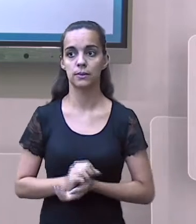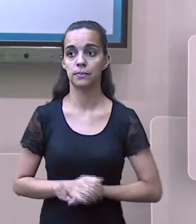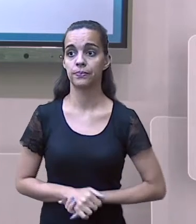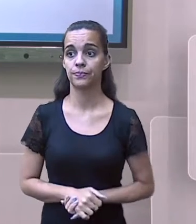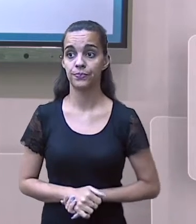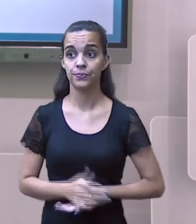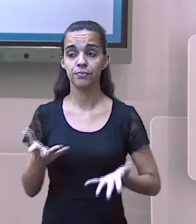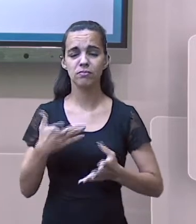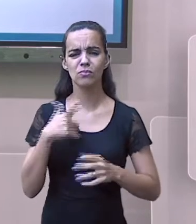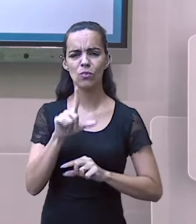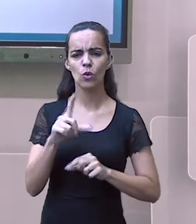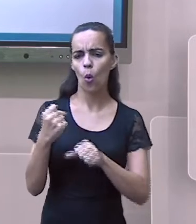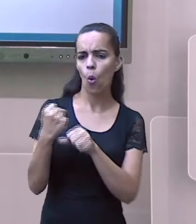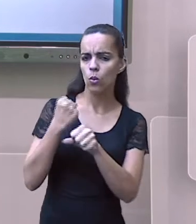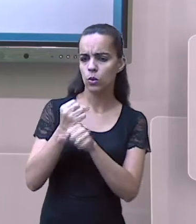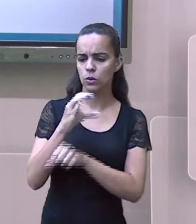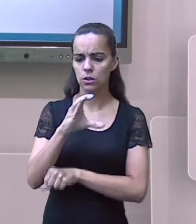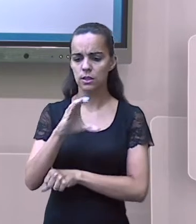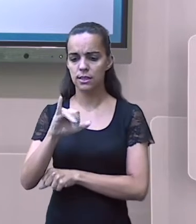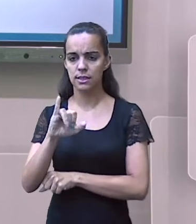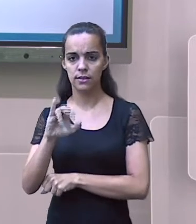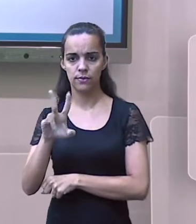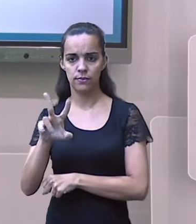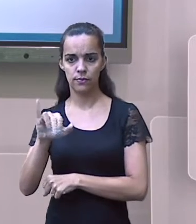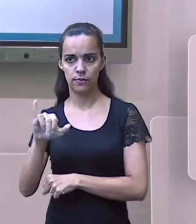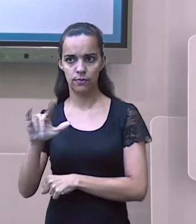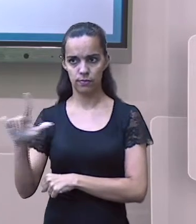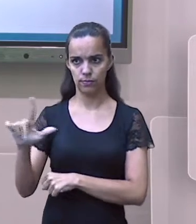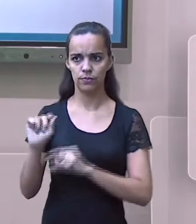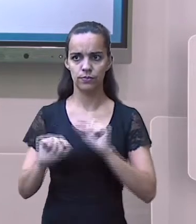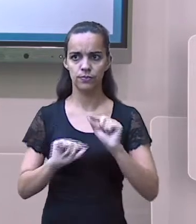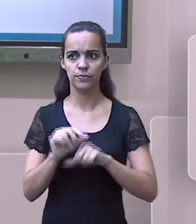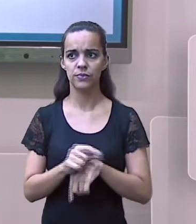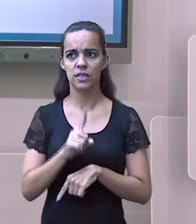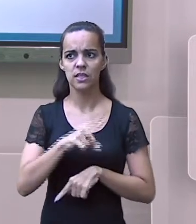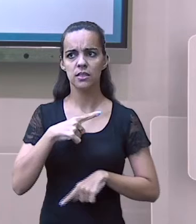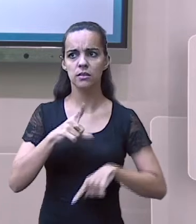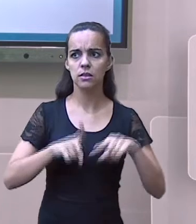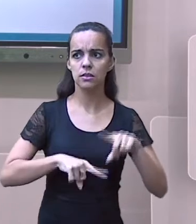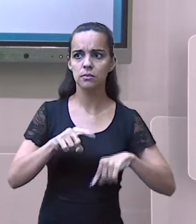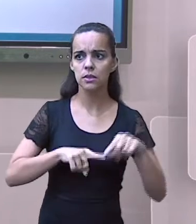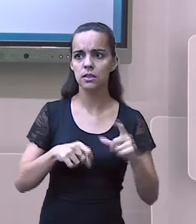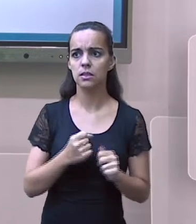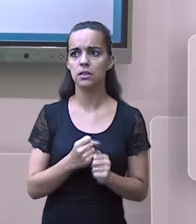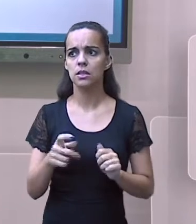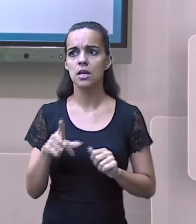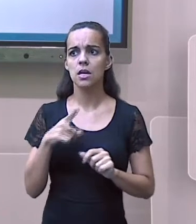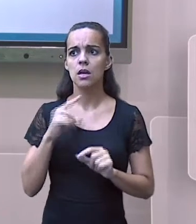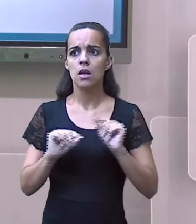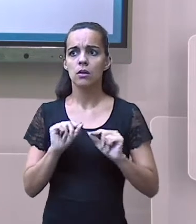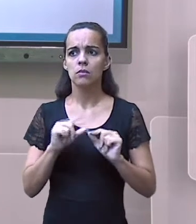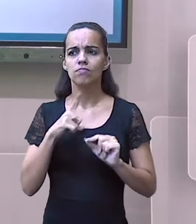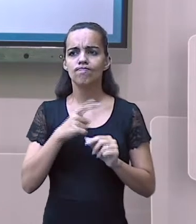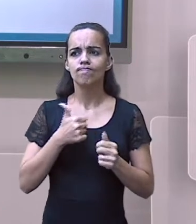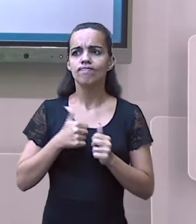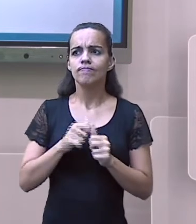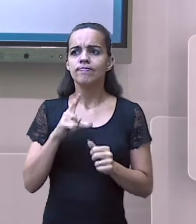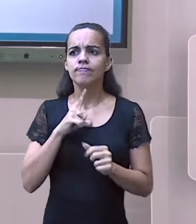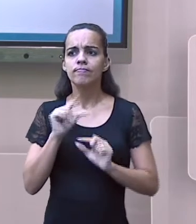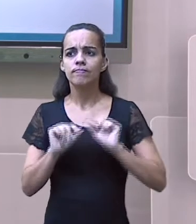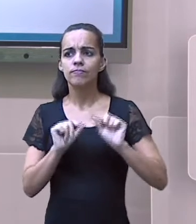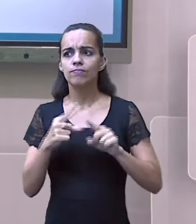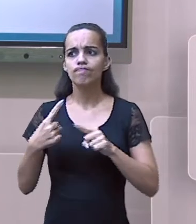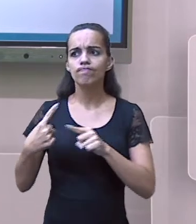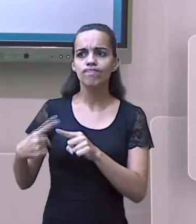Construção civil. Ao estudar as propriedades dos materiais, conseguimos entender o porquê das casas do